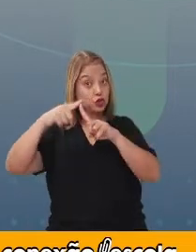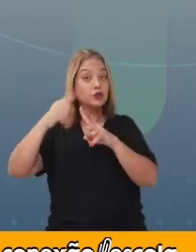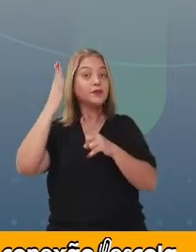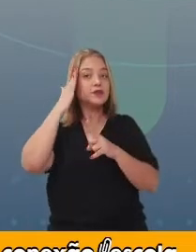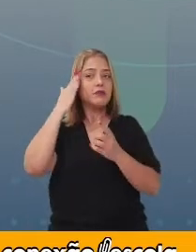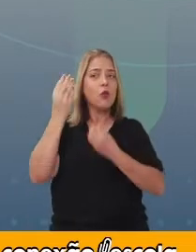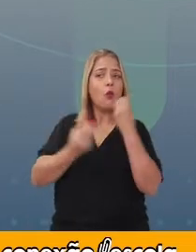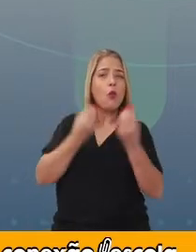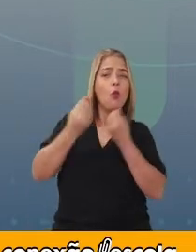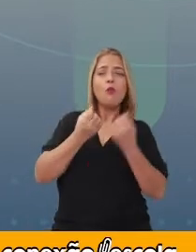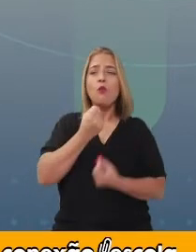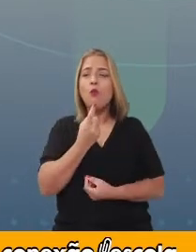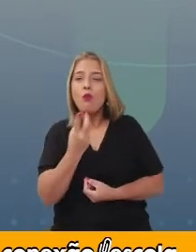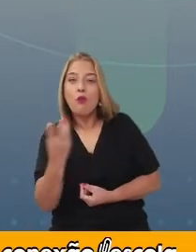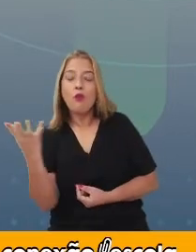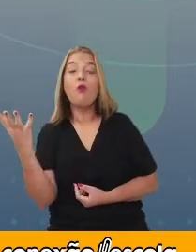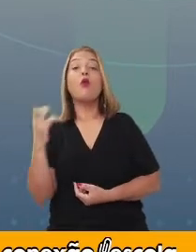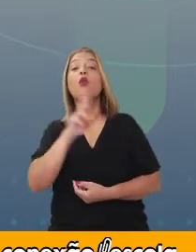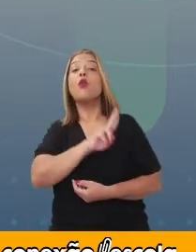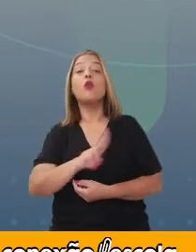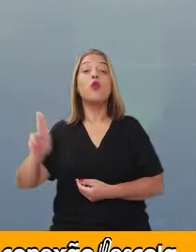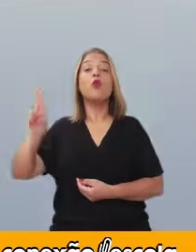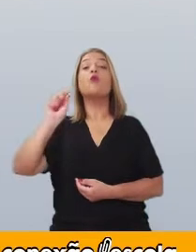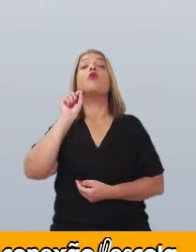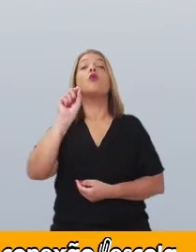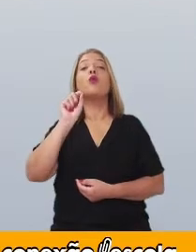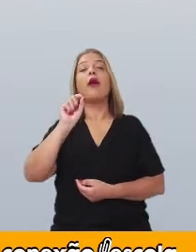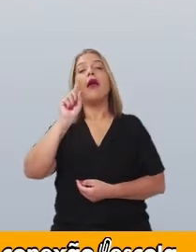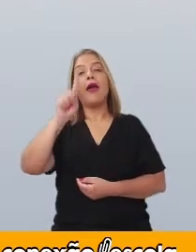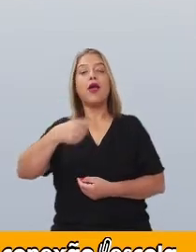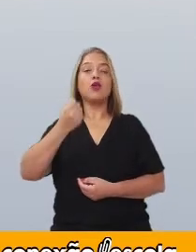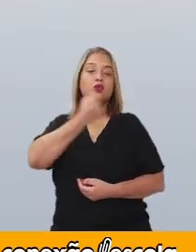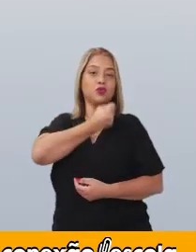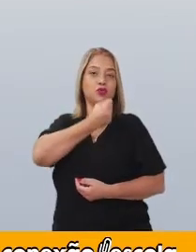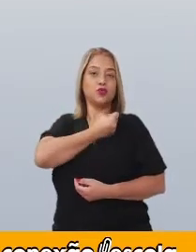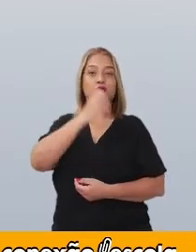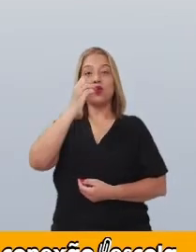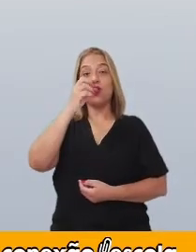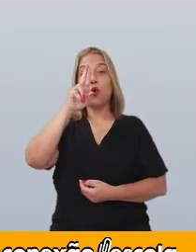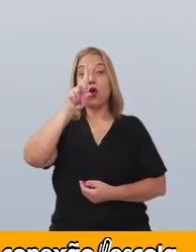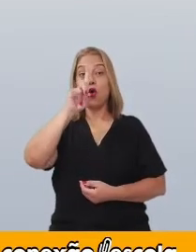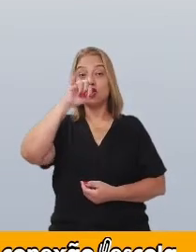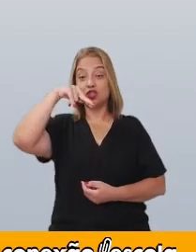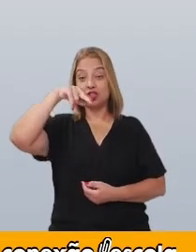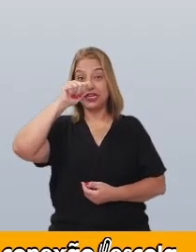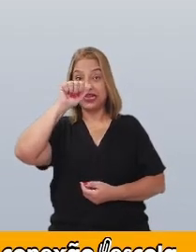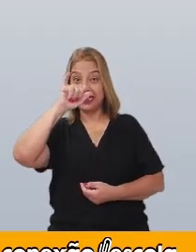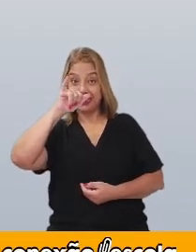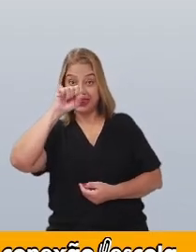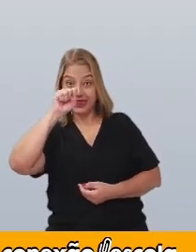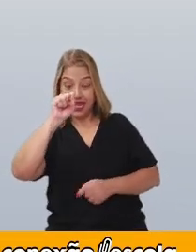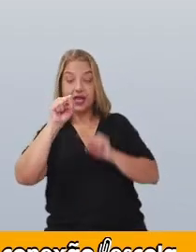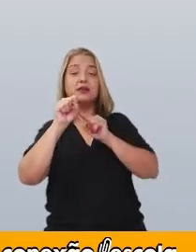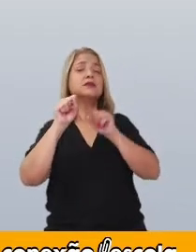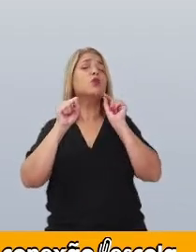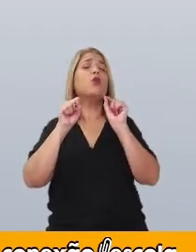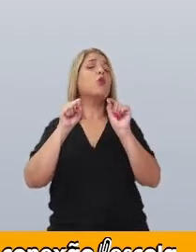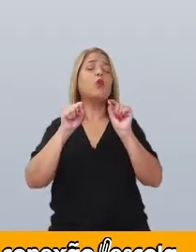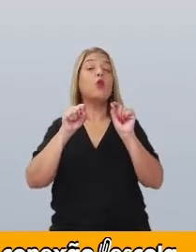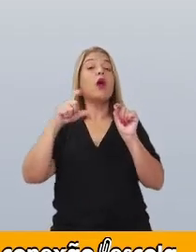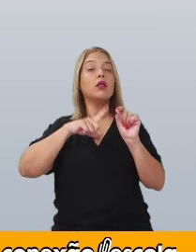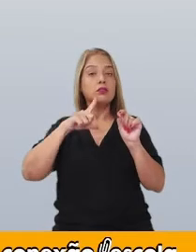contagem e nós chamamos de números ordinais, ou seja, eles seguem